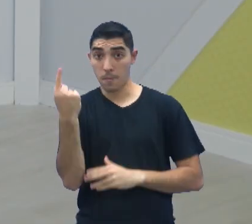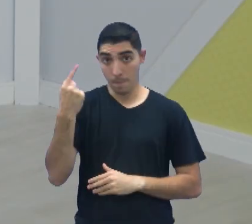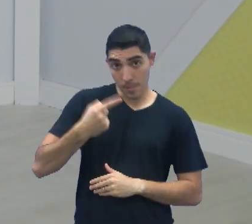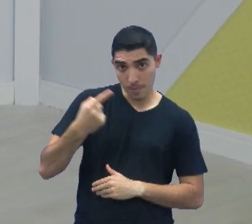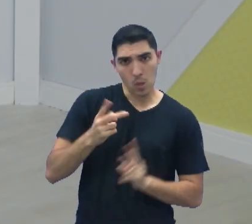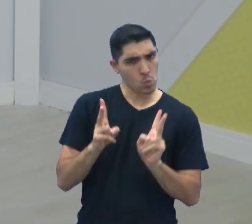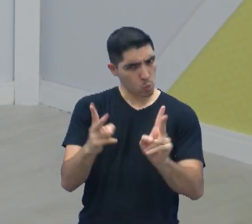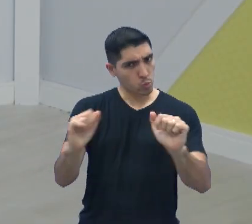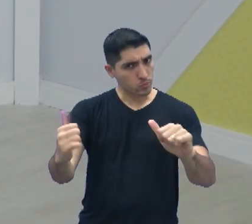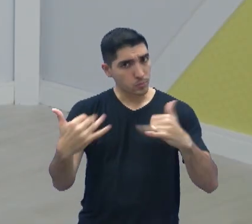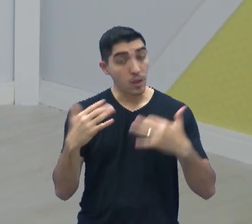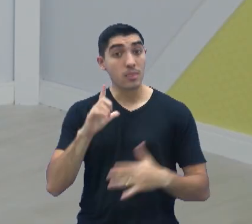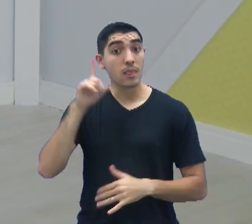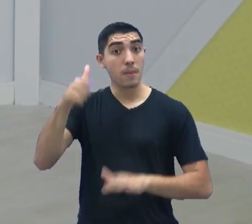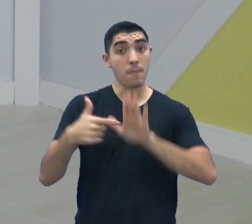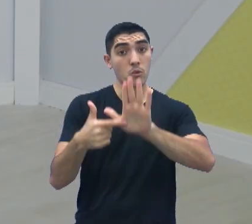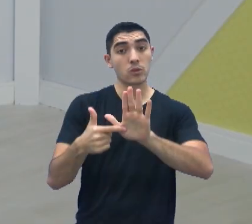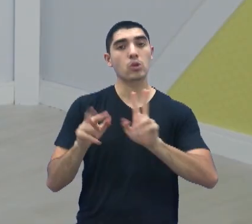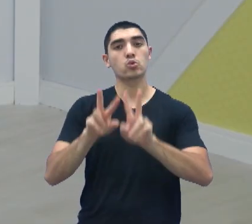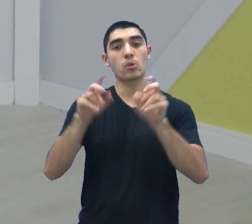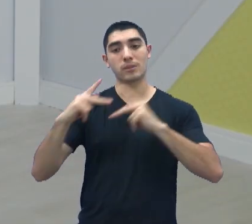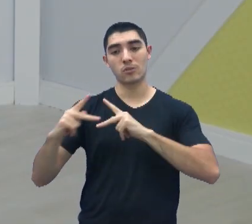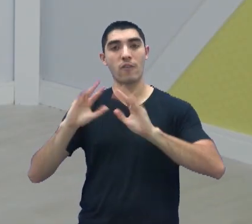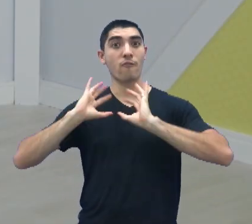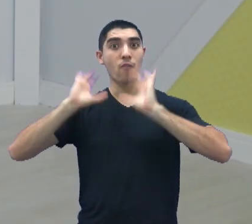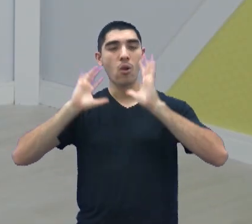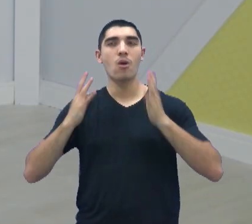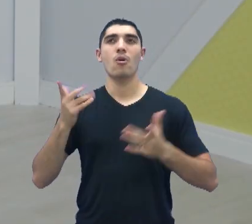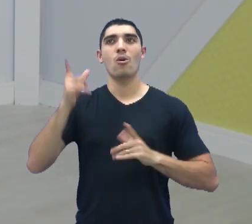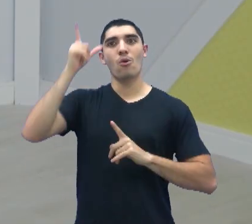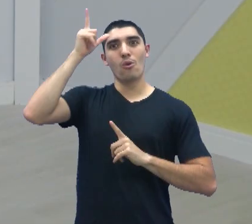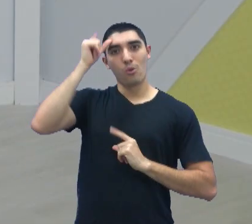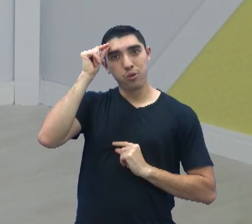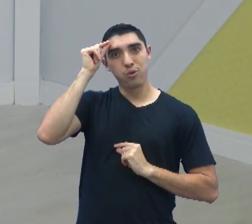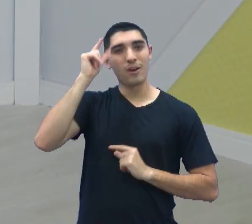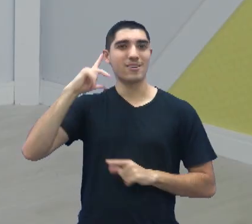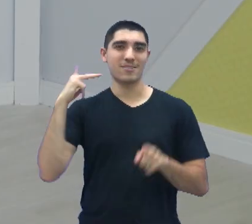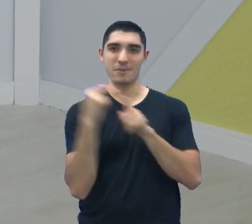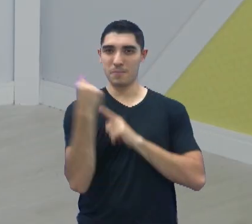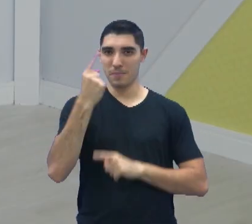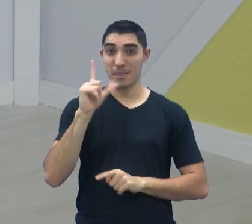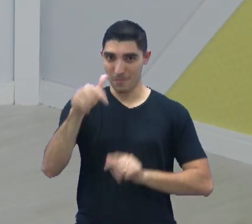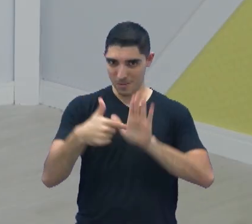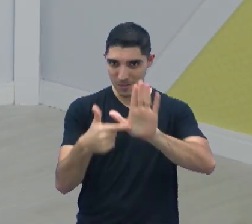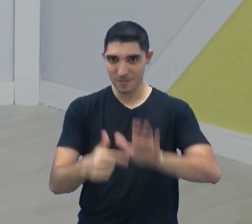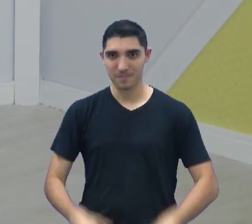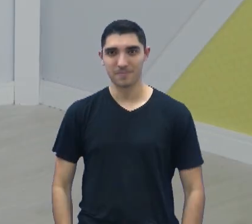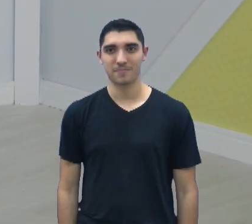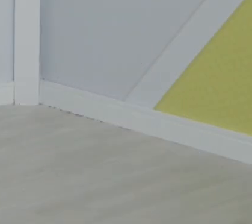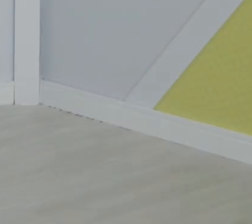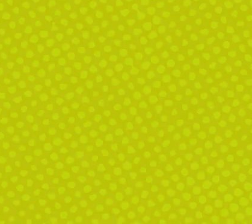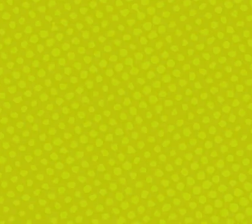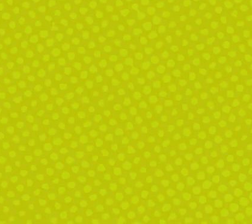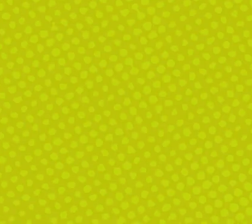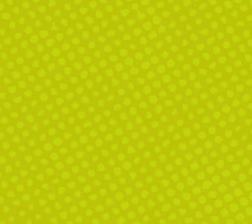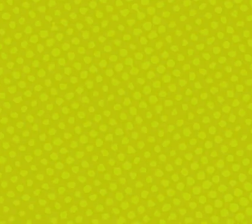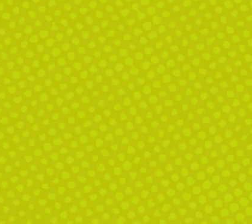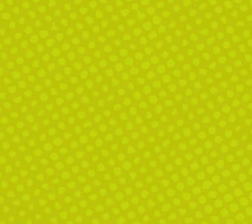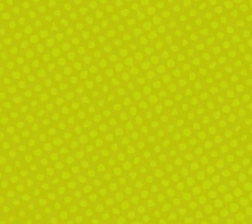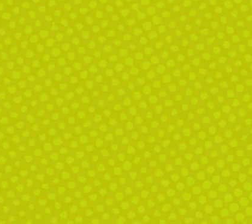daí, na volta, vamos falar de vôlei. Enfim, aconteceu a primeira vitória do vôlei São José. Não sai daí, já voltamos.